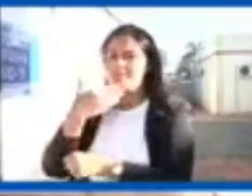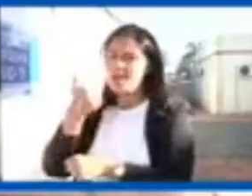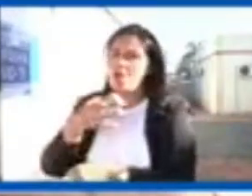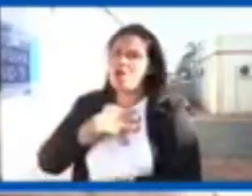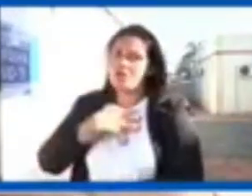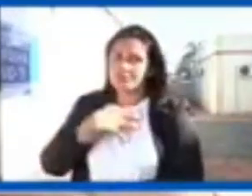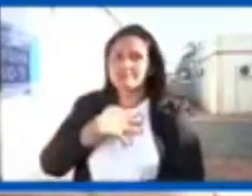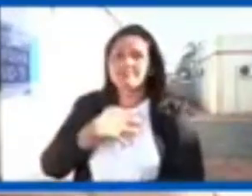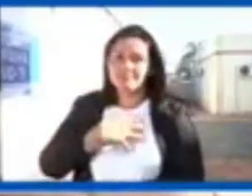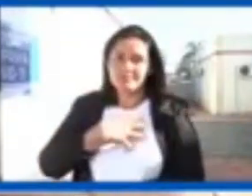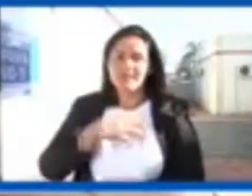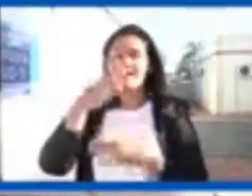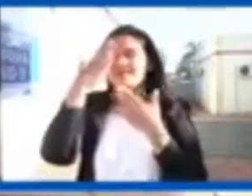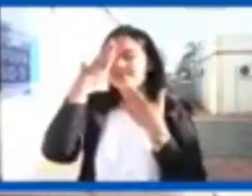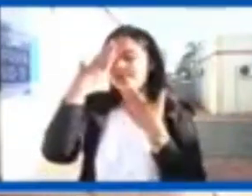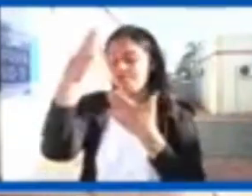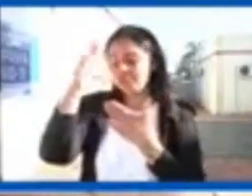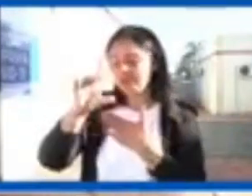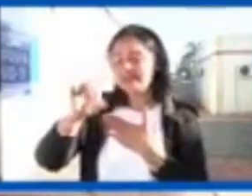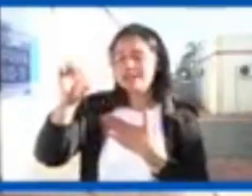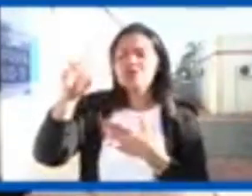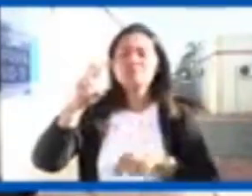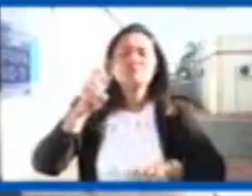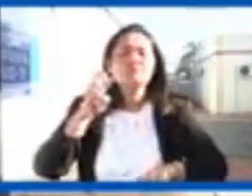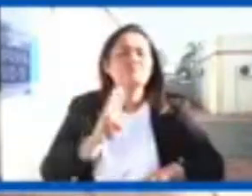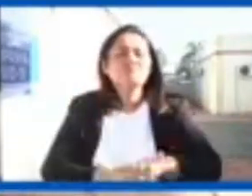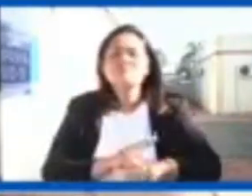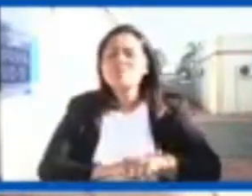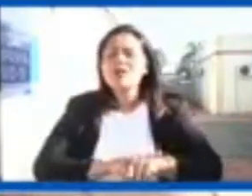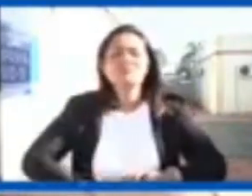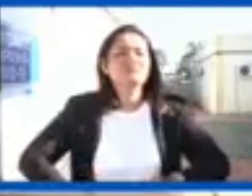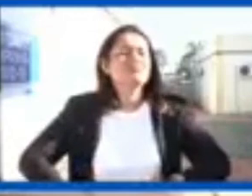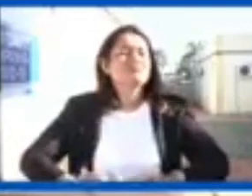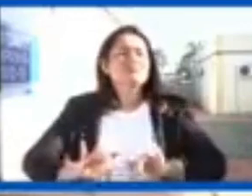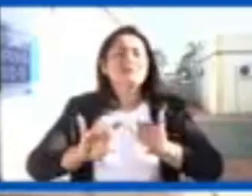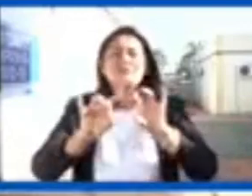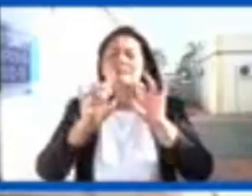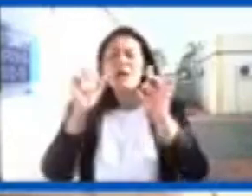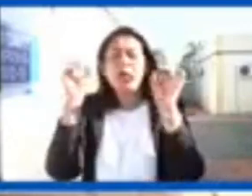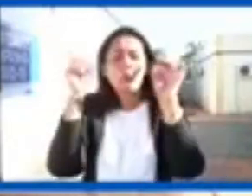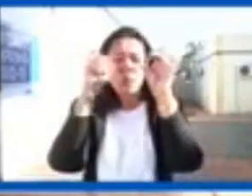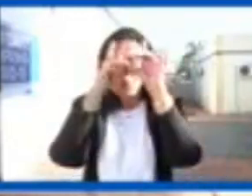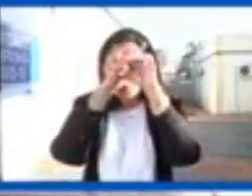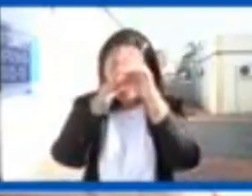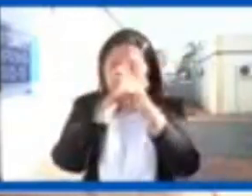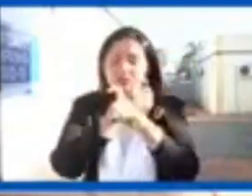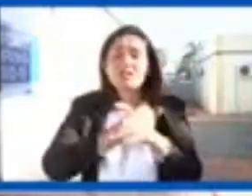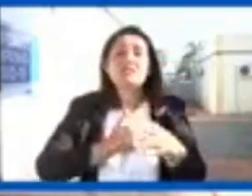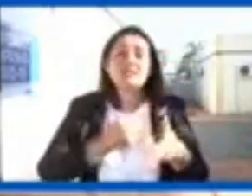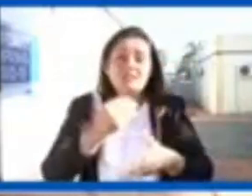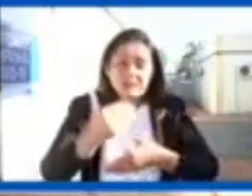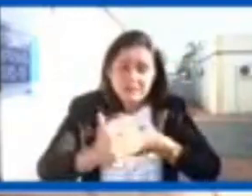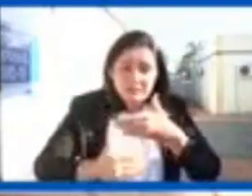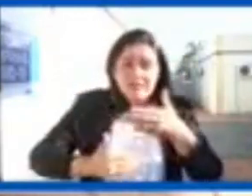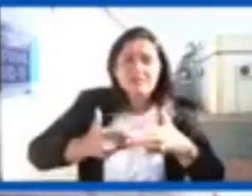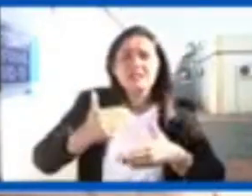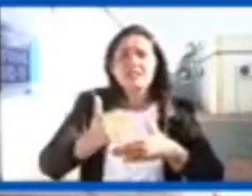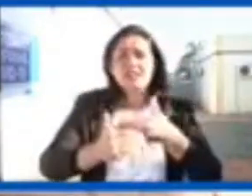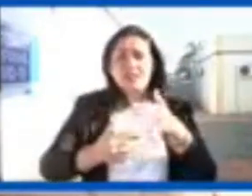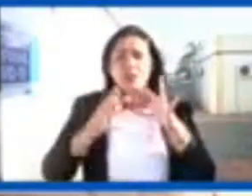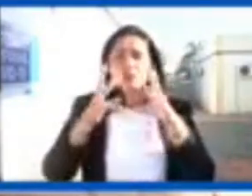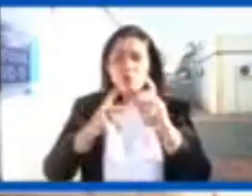eu ia te dar um adeus no momento tão difícil que nós profissionais da Saúde como